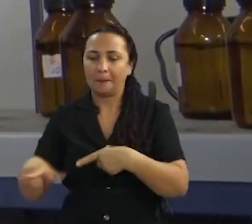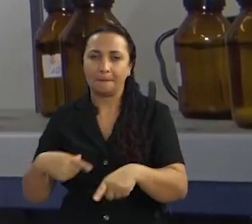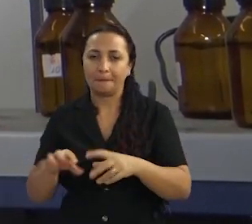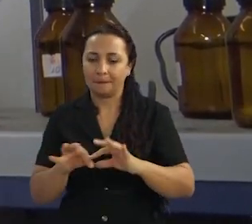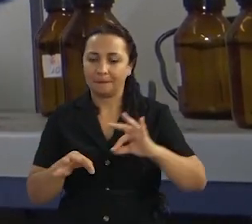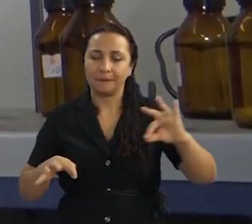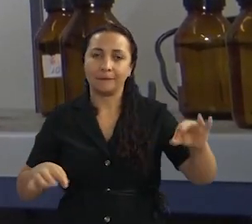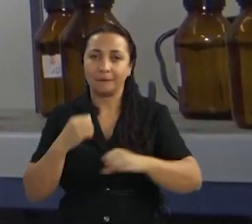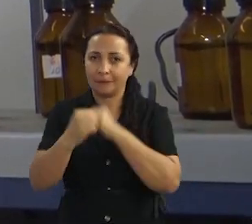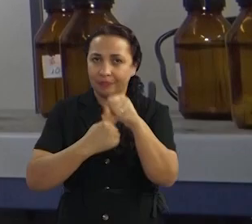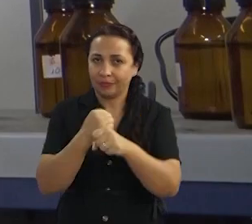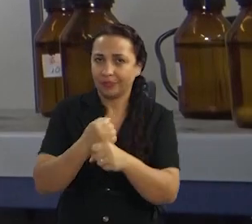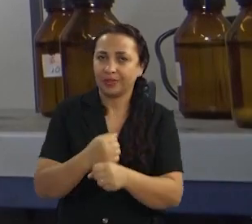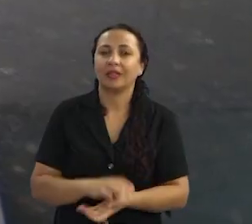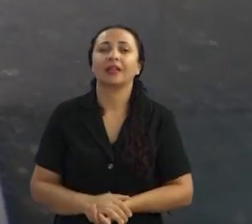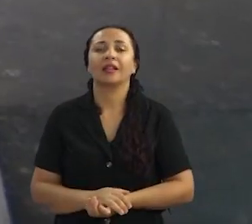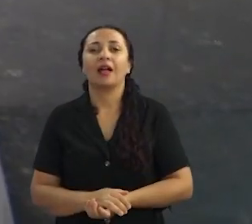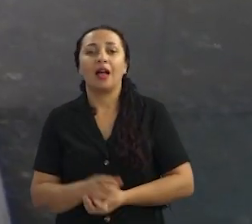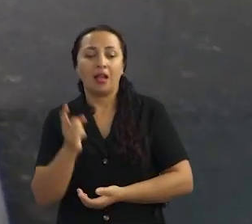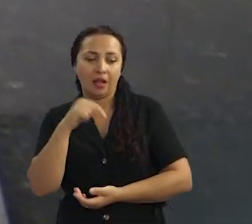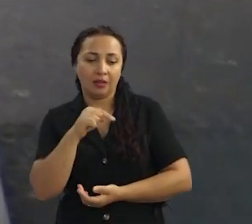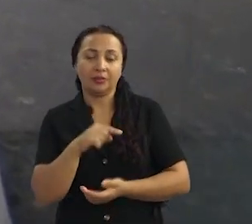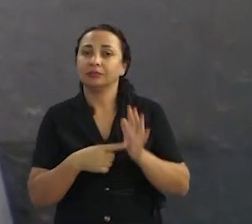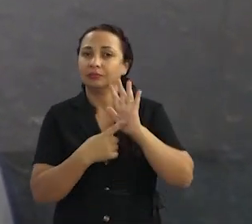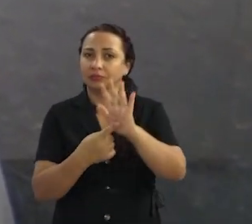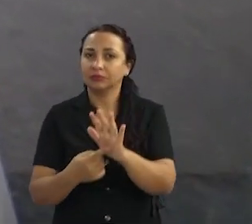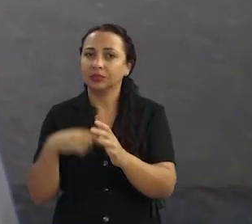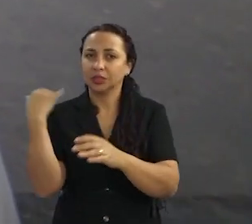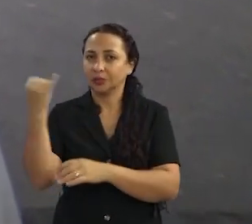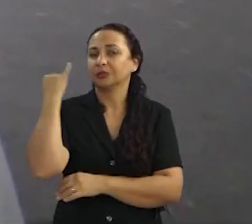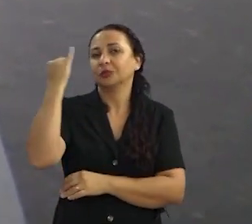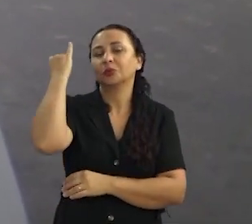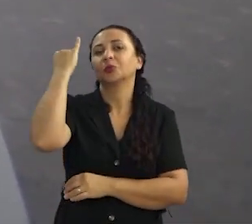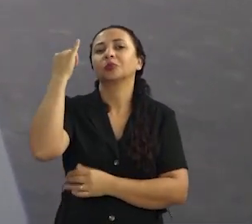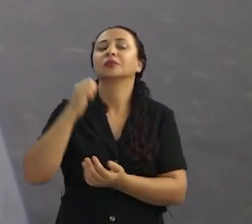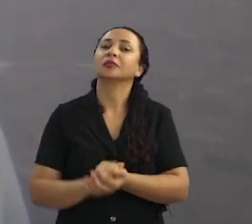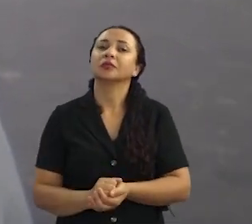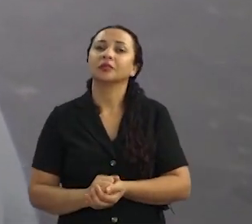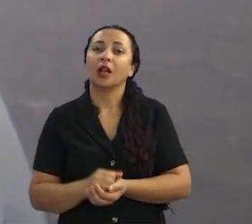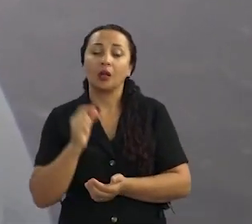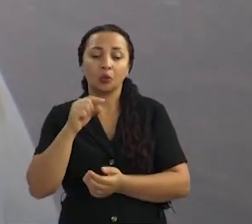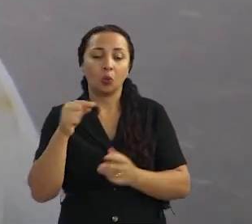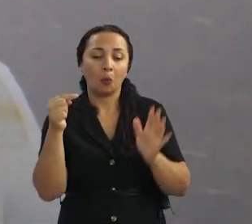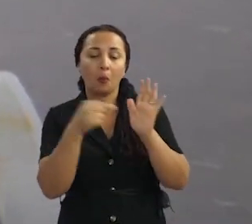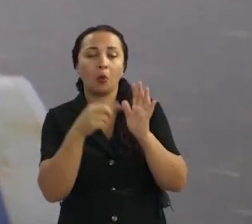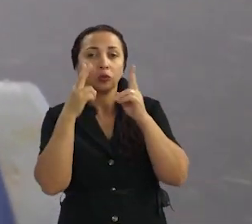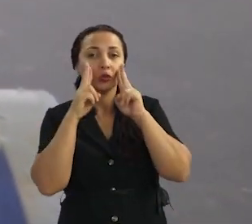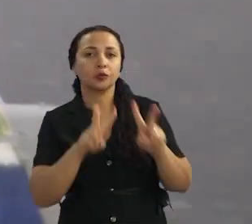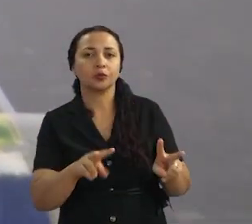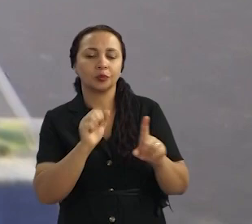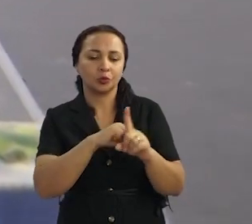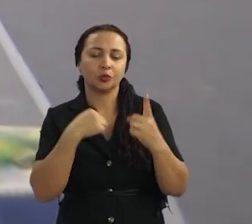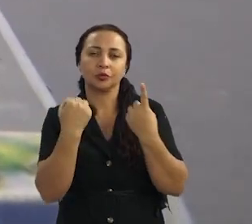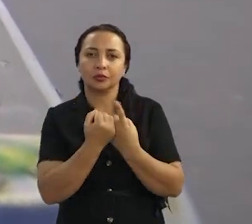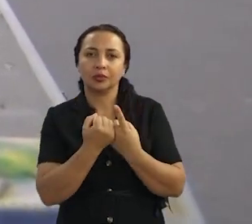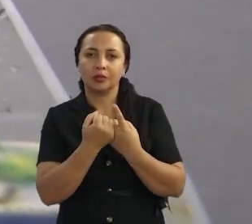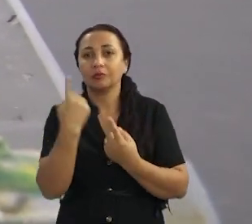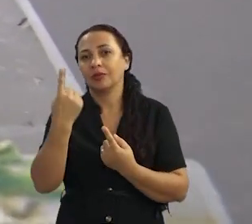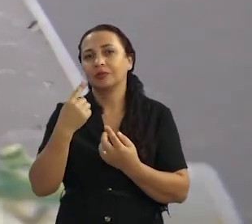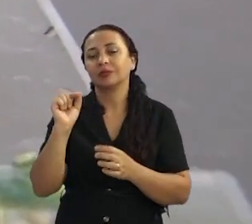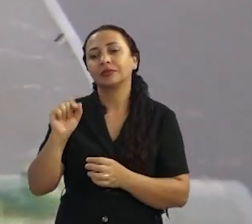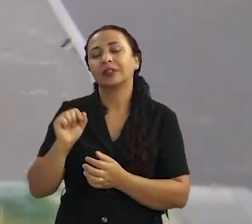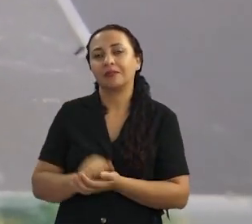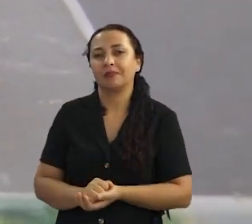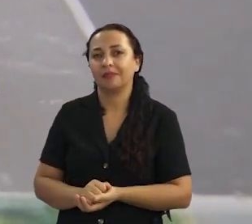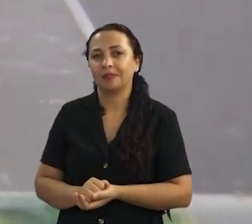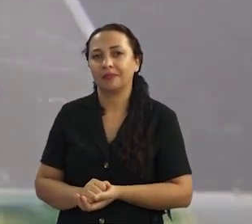estamos trabalhando ao longo do tempo, ela apresenta uma importância do ponto de vista social,